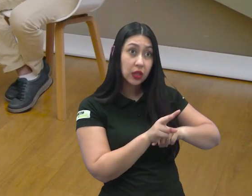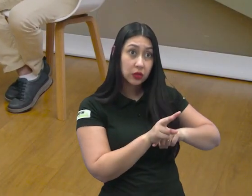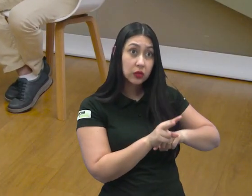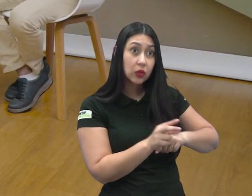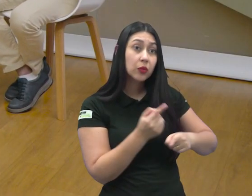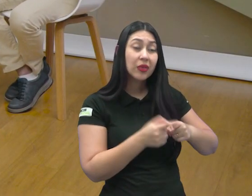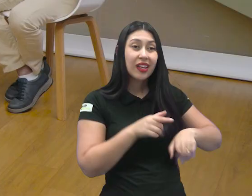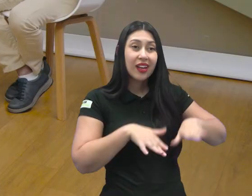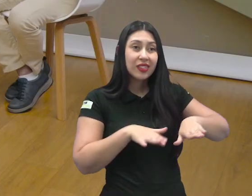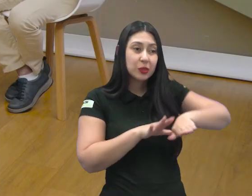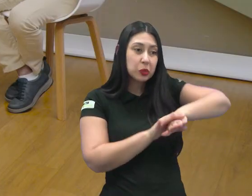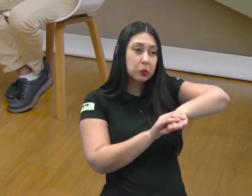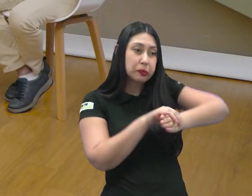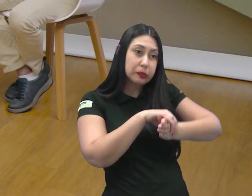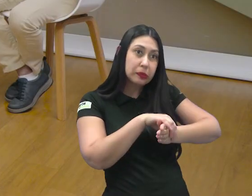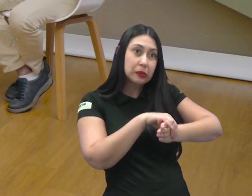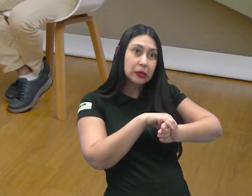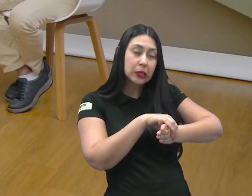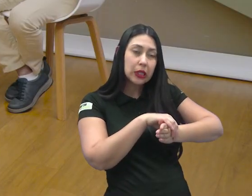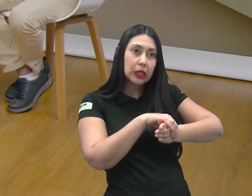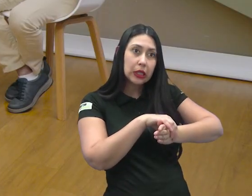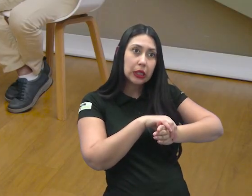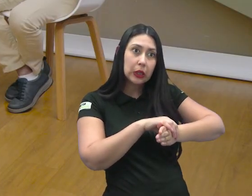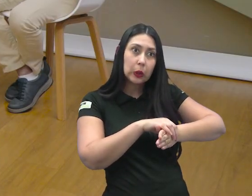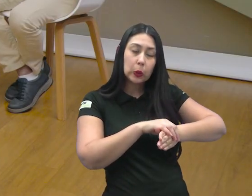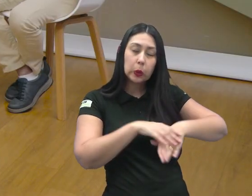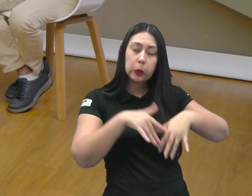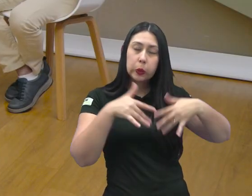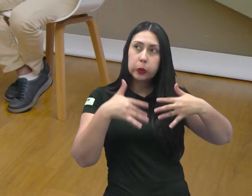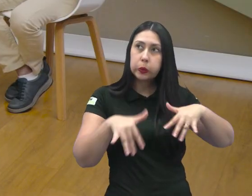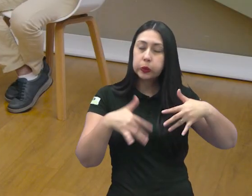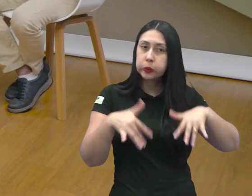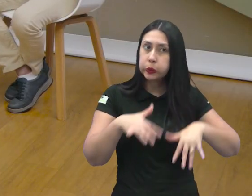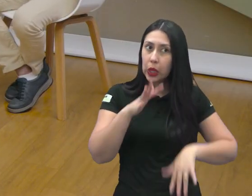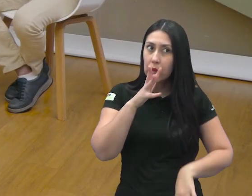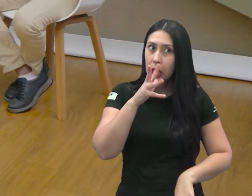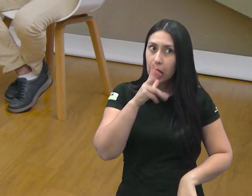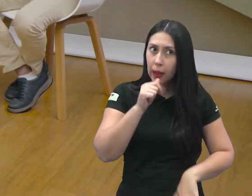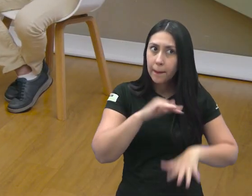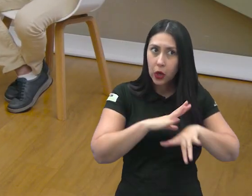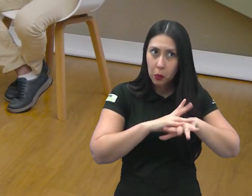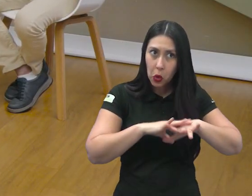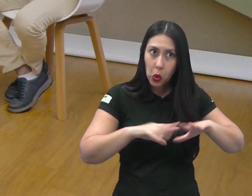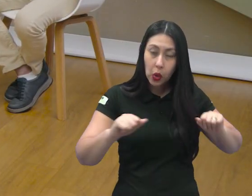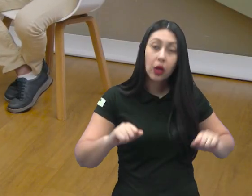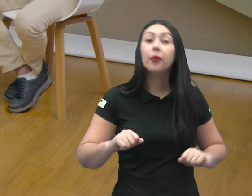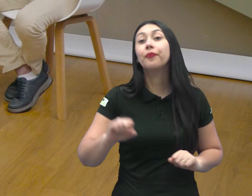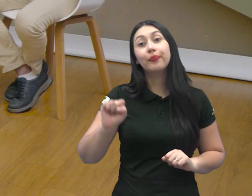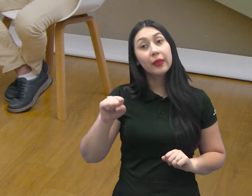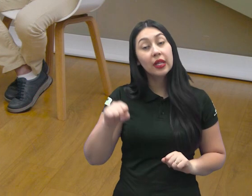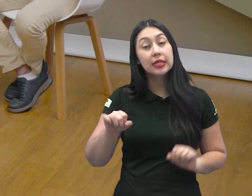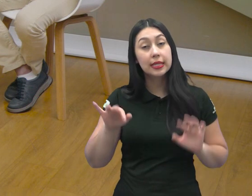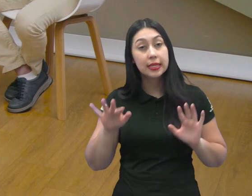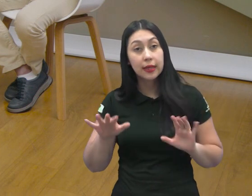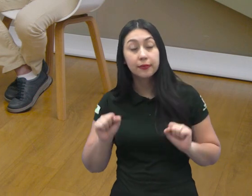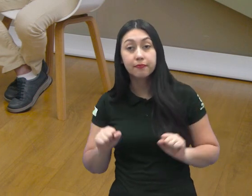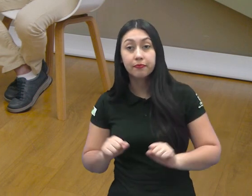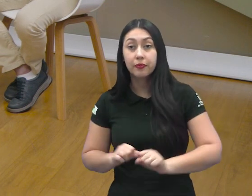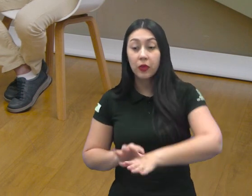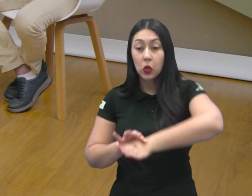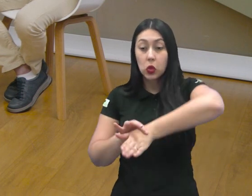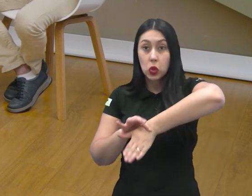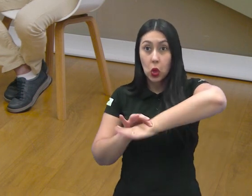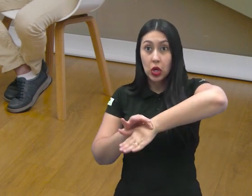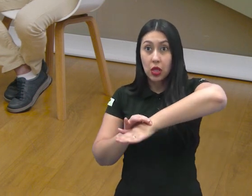entorse de tornozelo, uma fratura no tornozelo, ela costuma ser bastante demorada para resolver. Sim, vamos lá. O entorse de tornozelo é